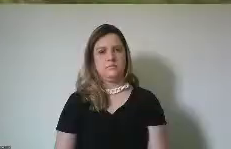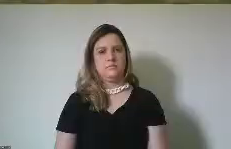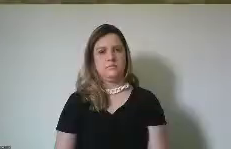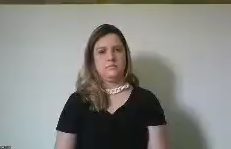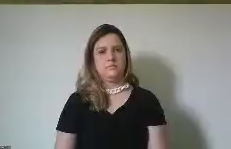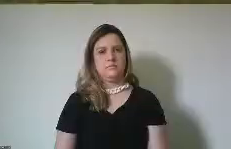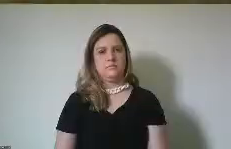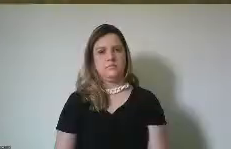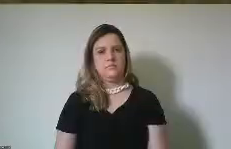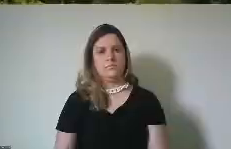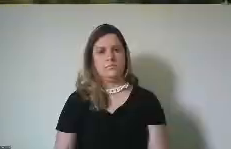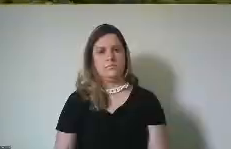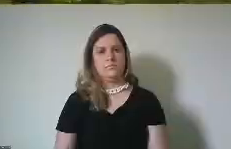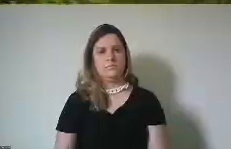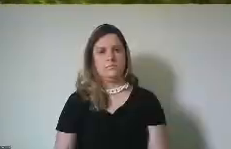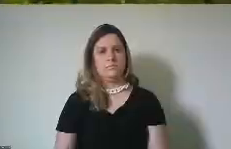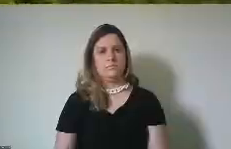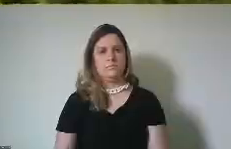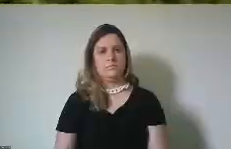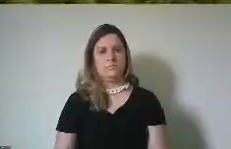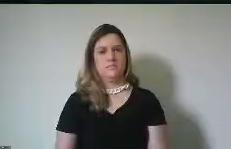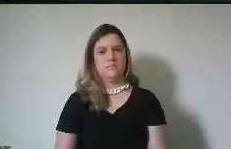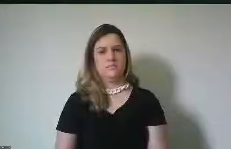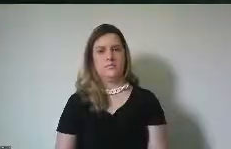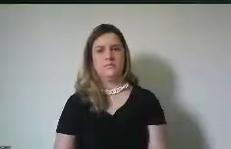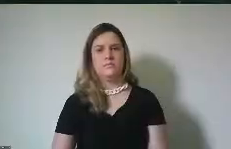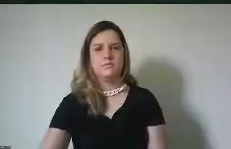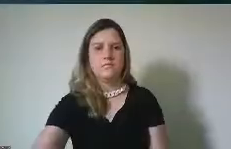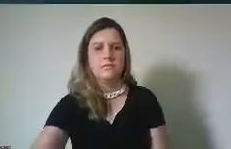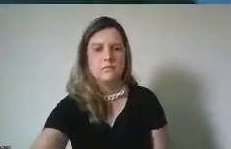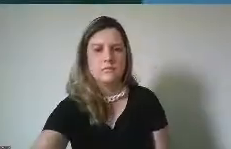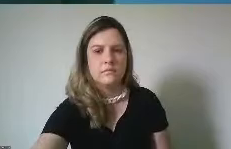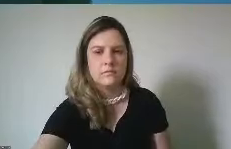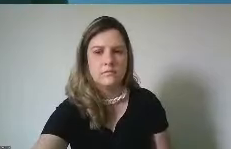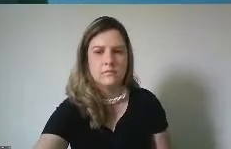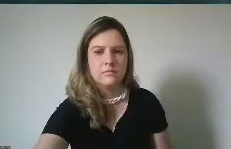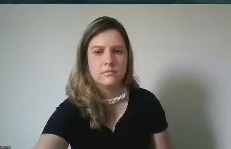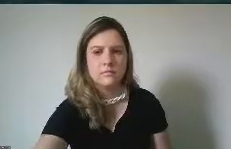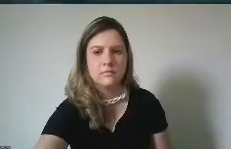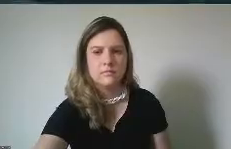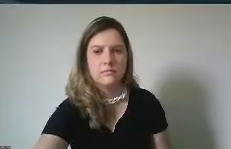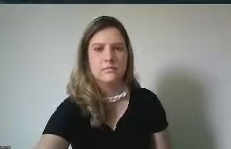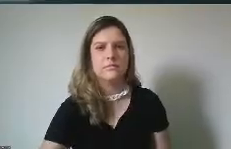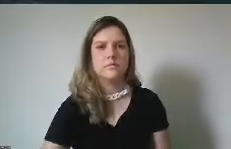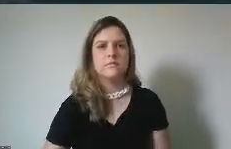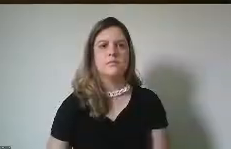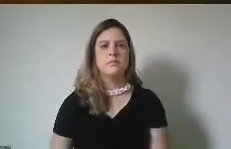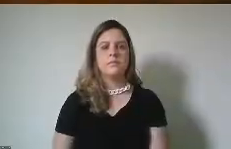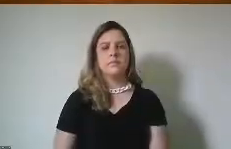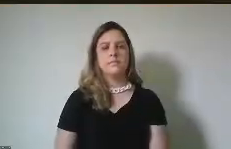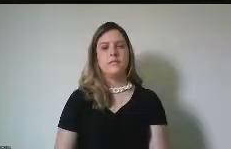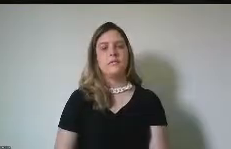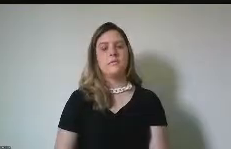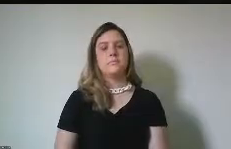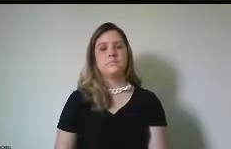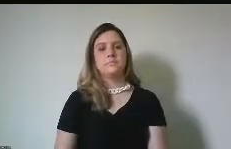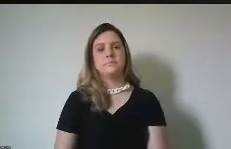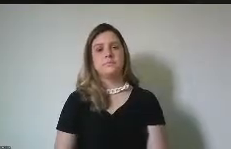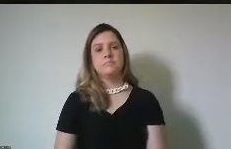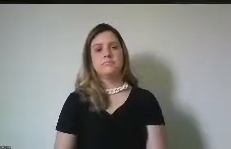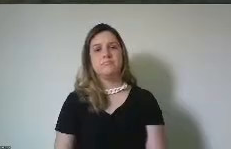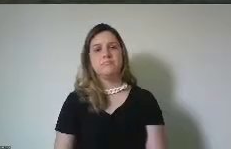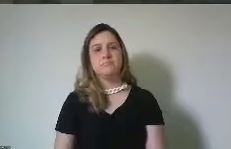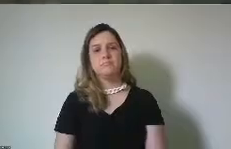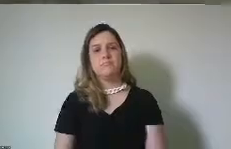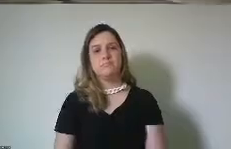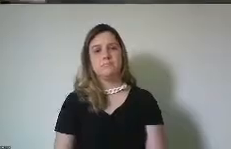na Isa contribuímos para a transição energética por meio de uma rede de transmissão inteligente de última geração que transporta